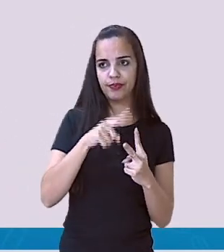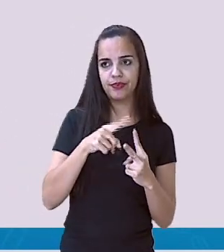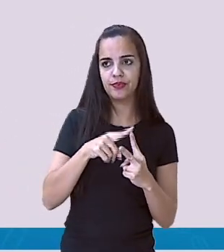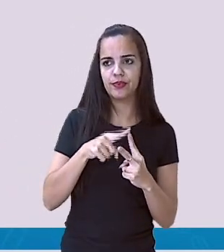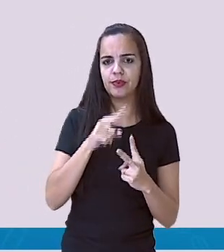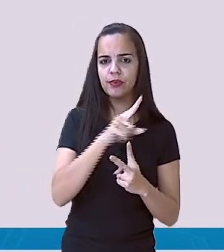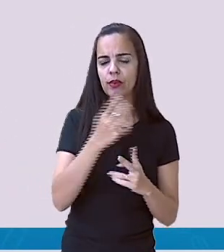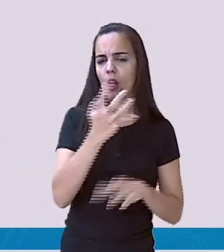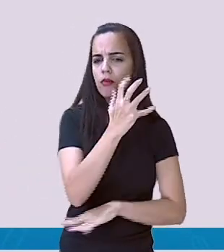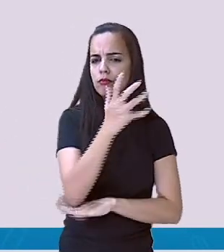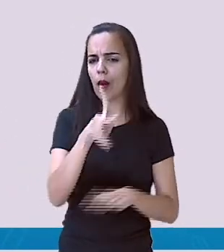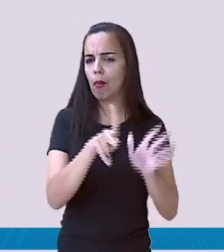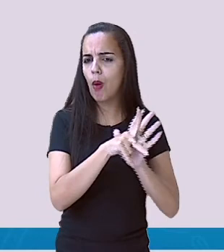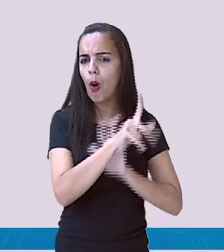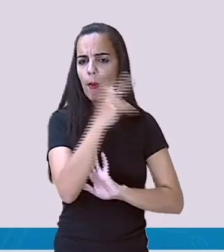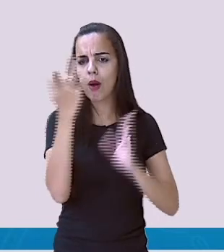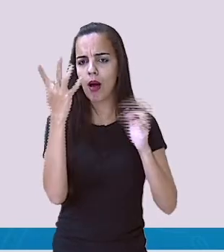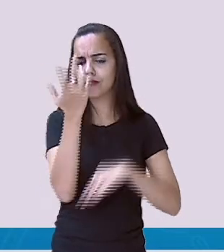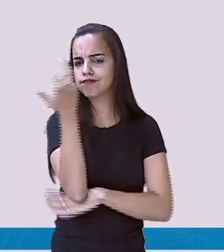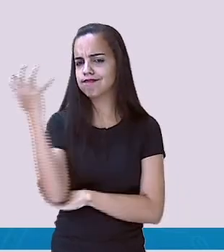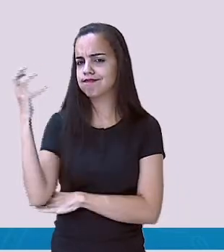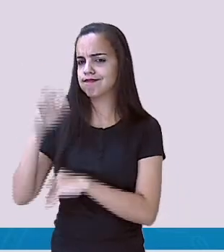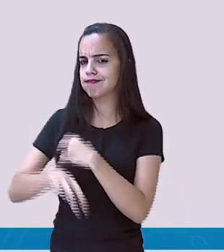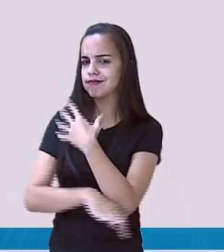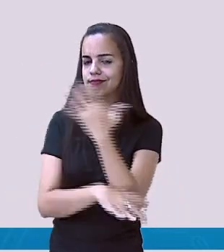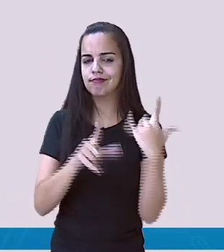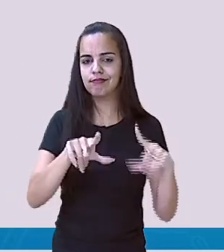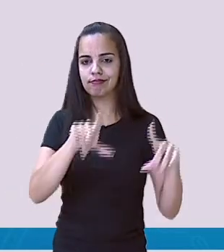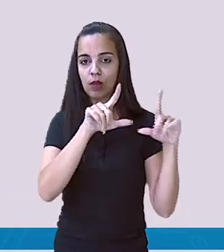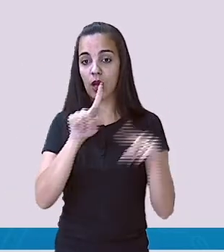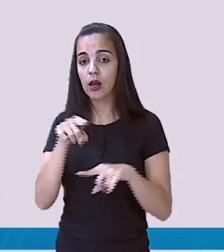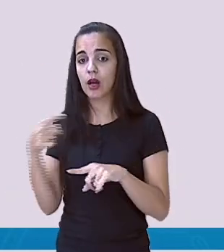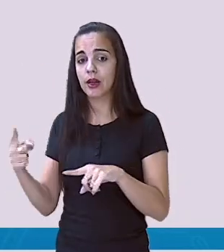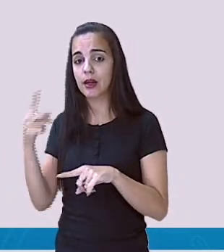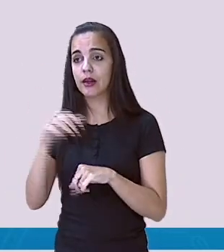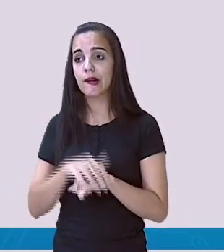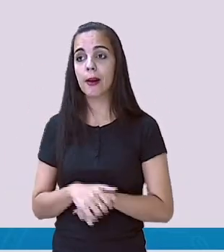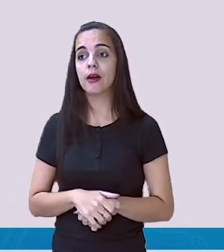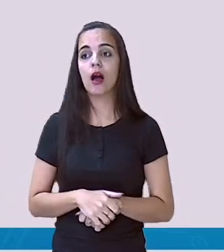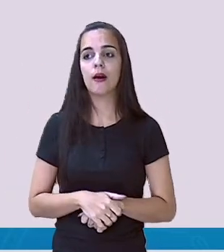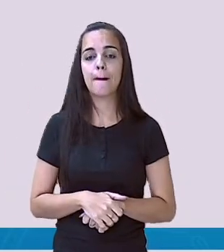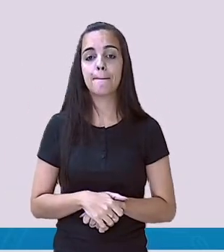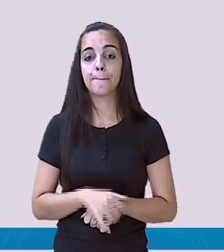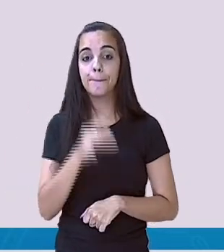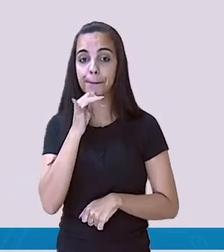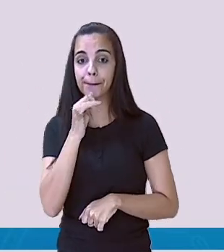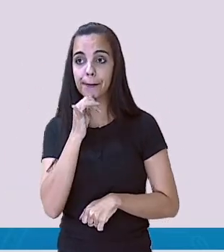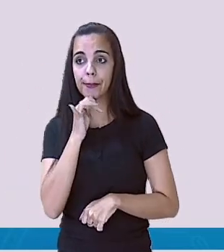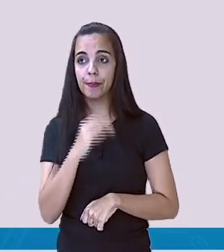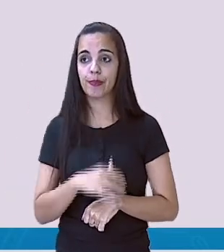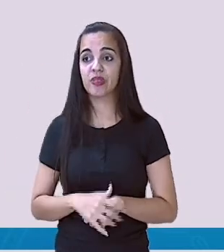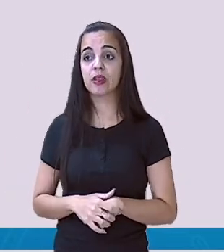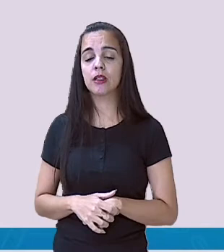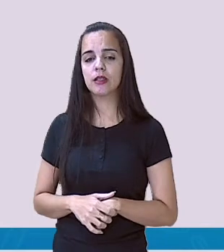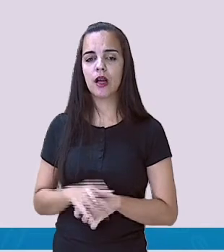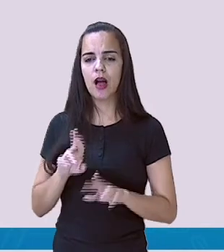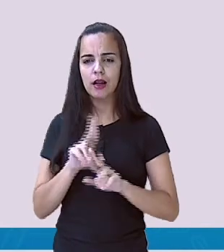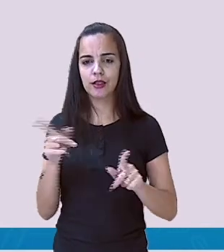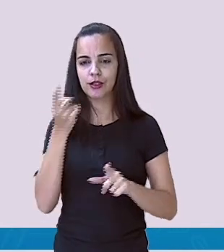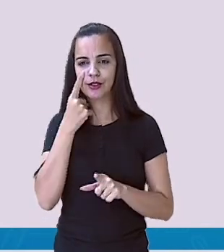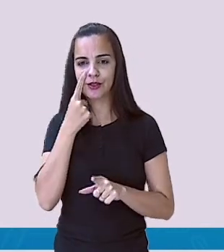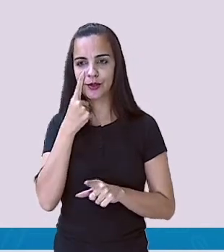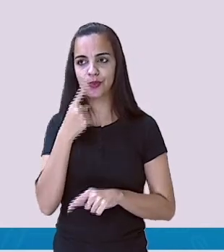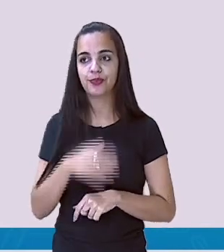de campos, de florestas. Então é diferente uma da outra. E aqui a gente pode ver a diferença